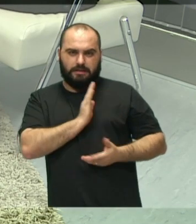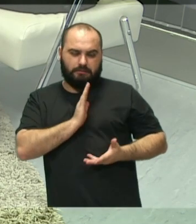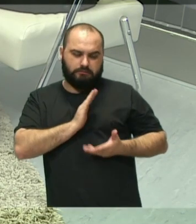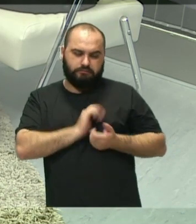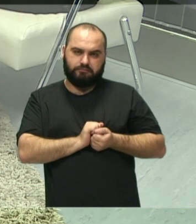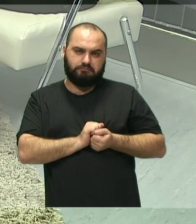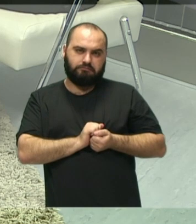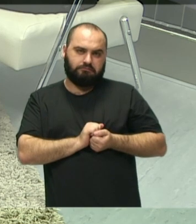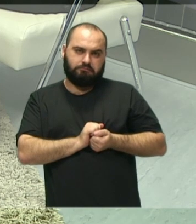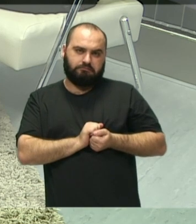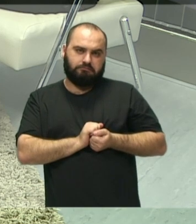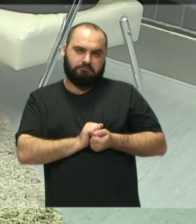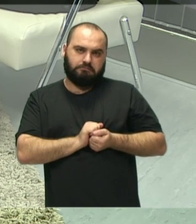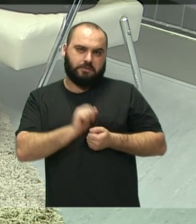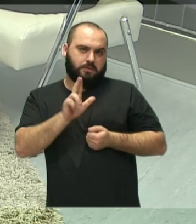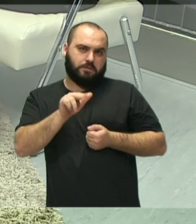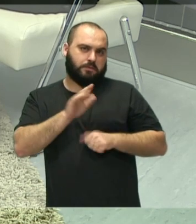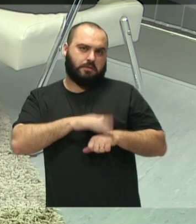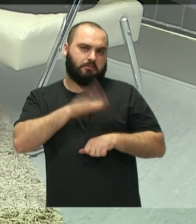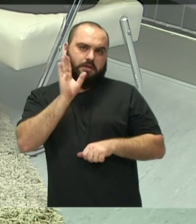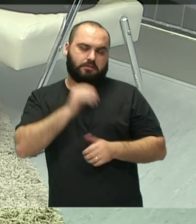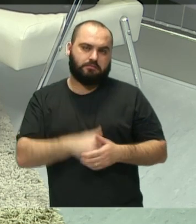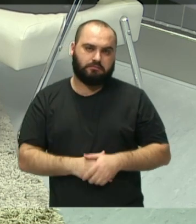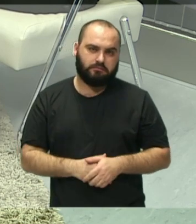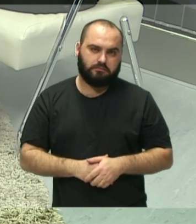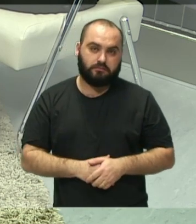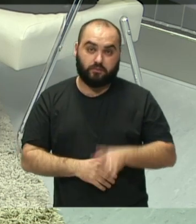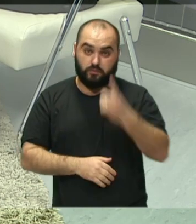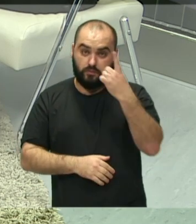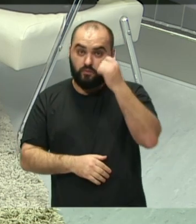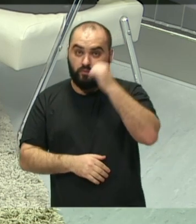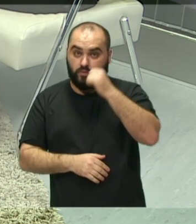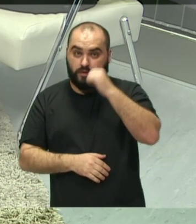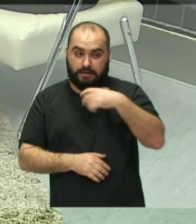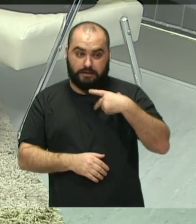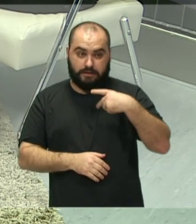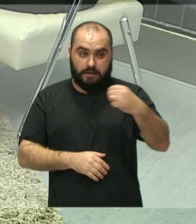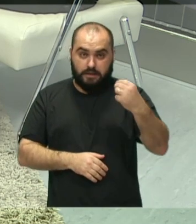ser apta, sabe, a ter uma vida normal. E uma mulher, para sair das drogas,